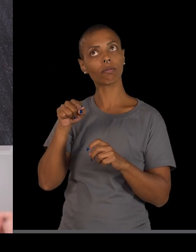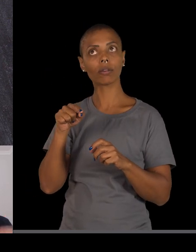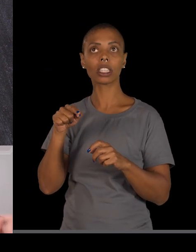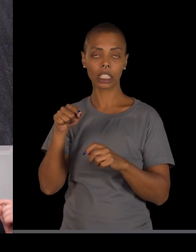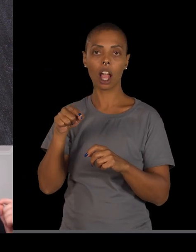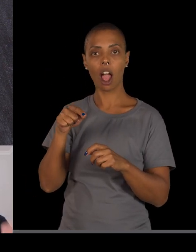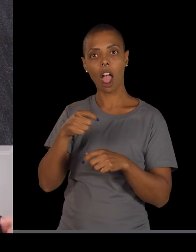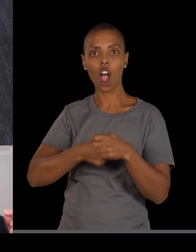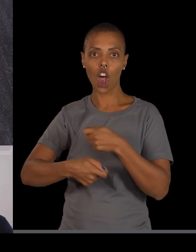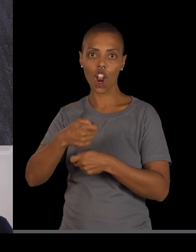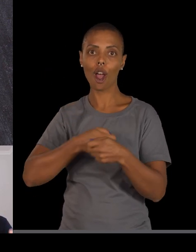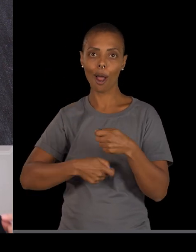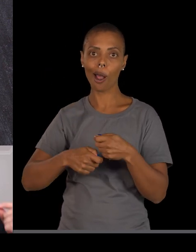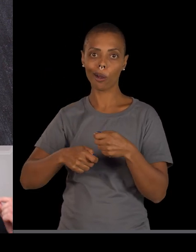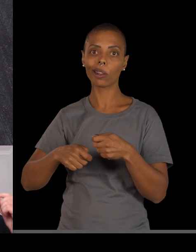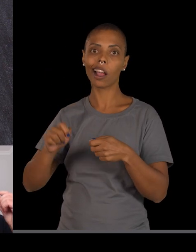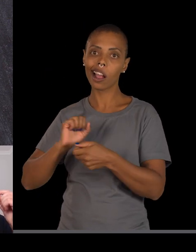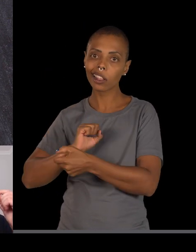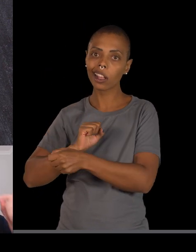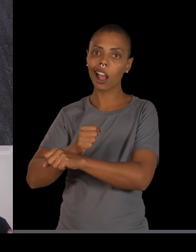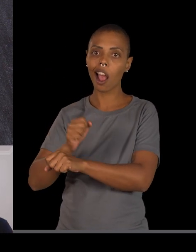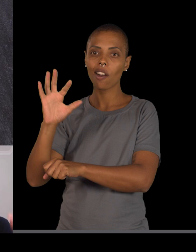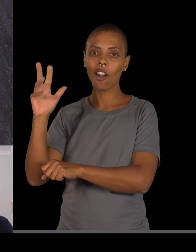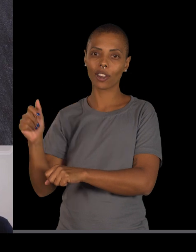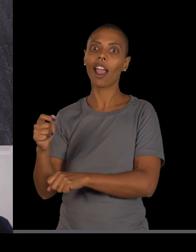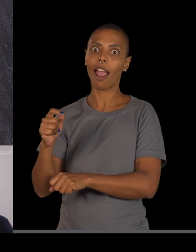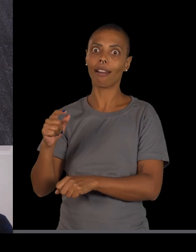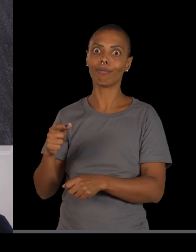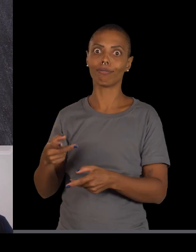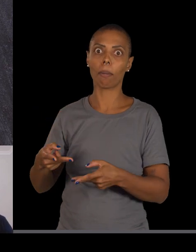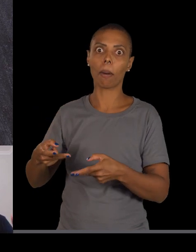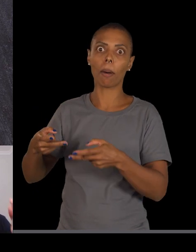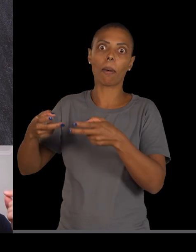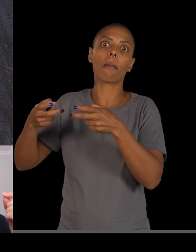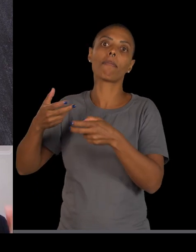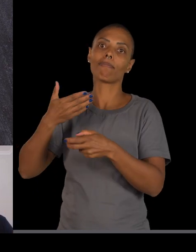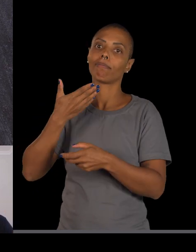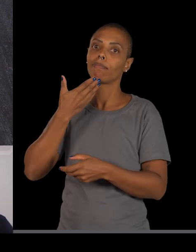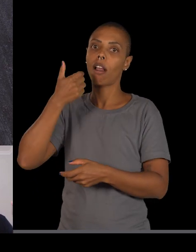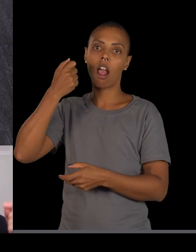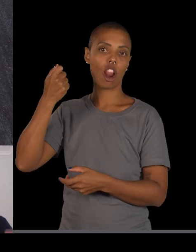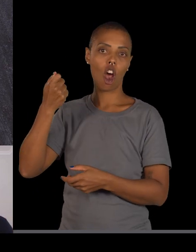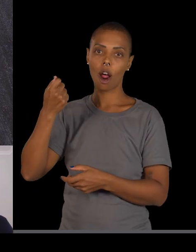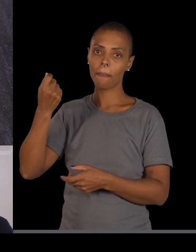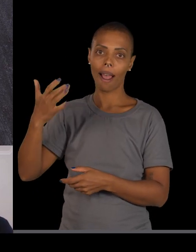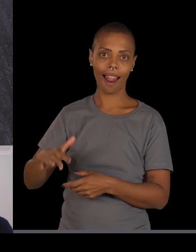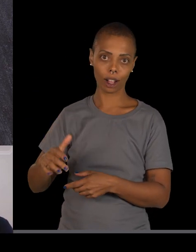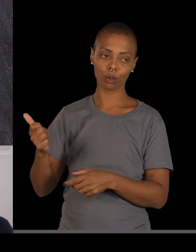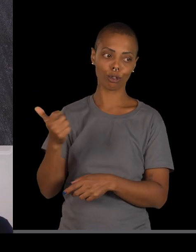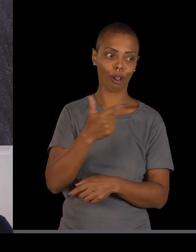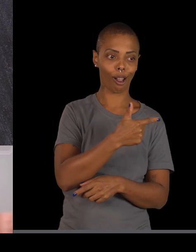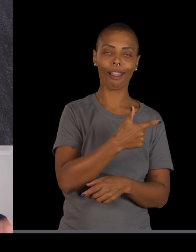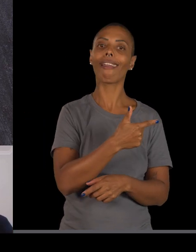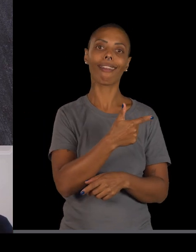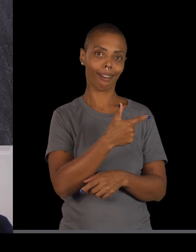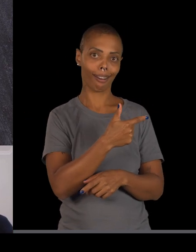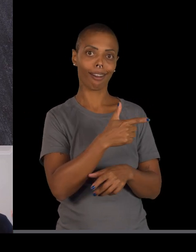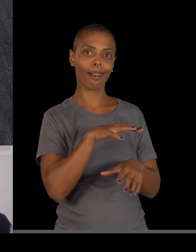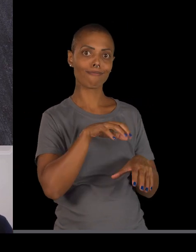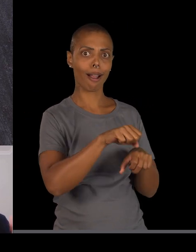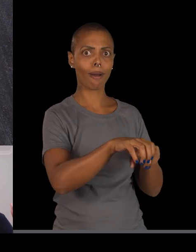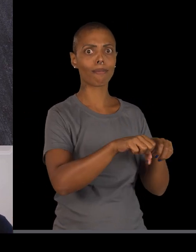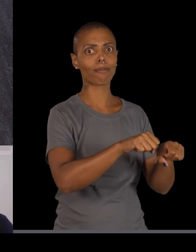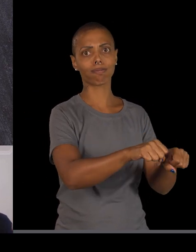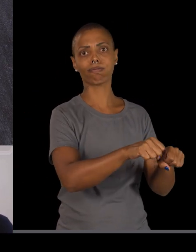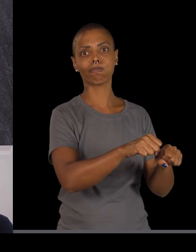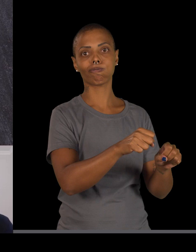econômico, a escravidão africana ela era muito mais lucrativa do que a escravidão indígena. Mas assim, galera,